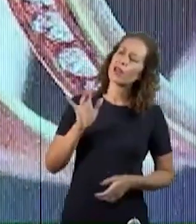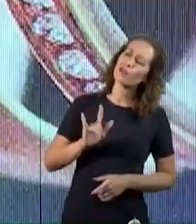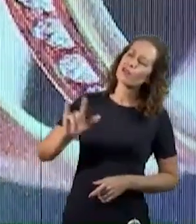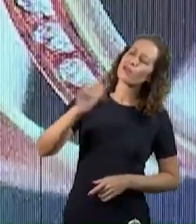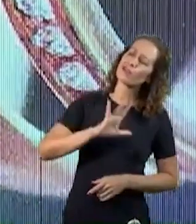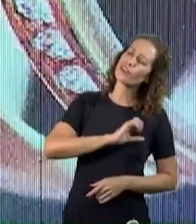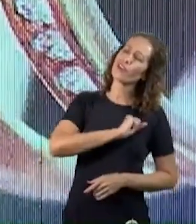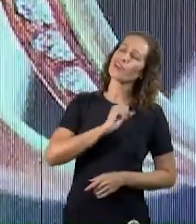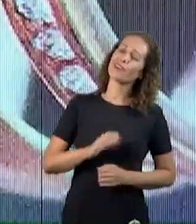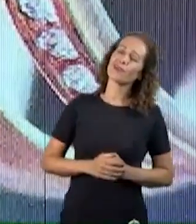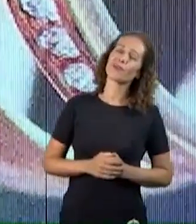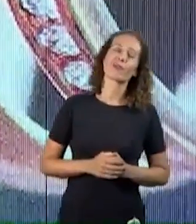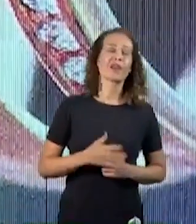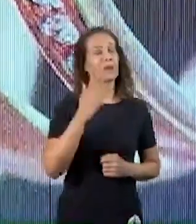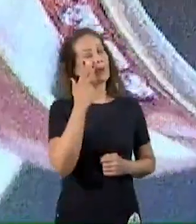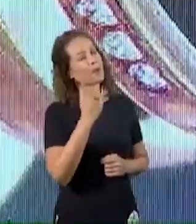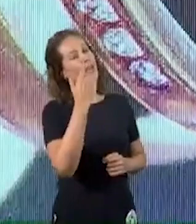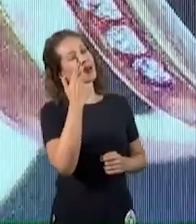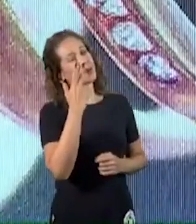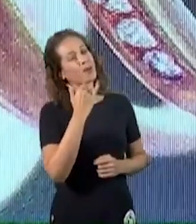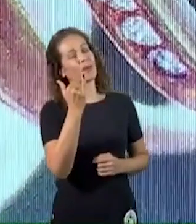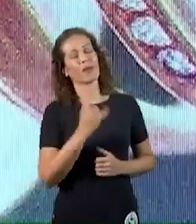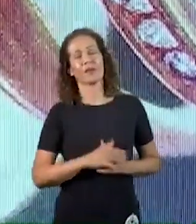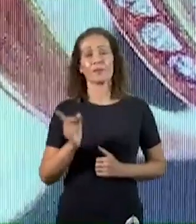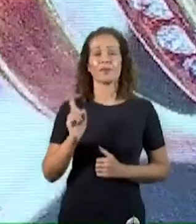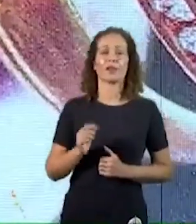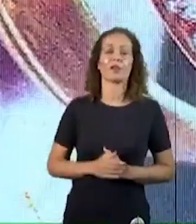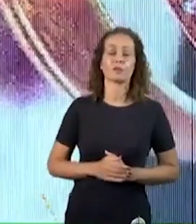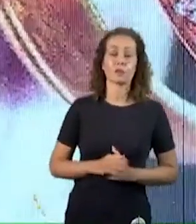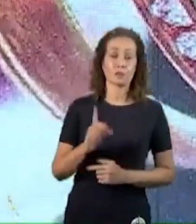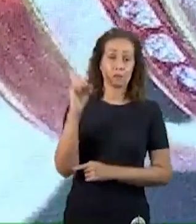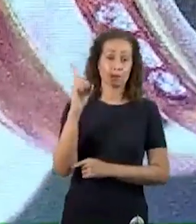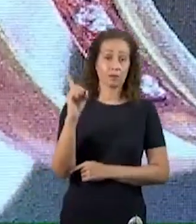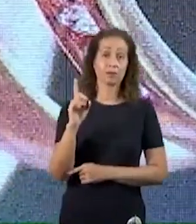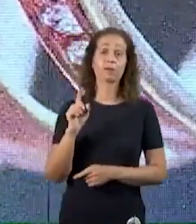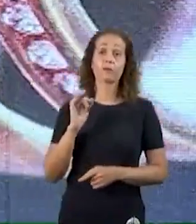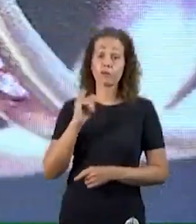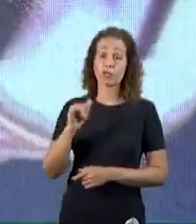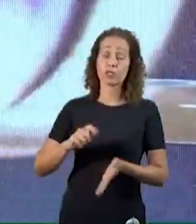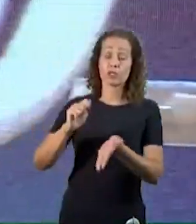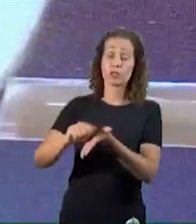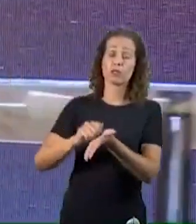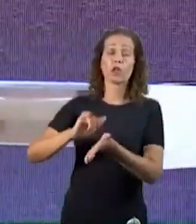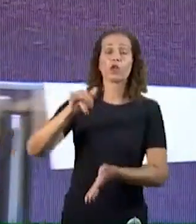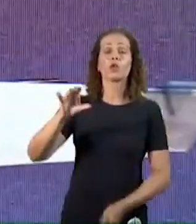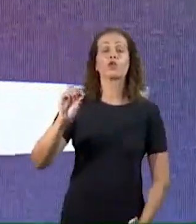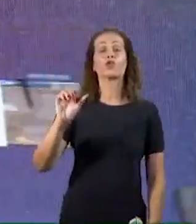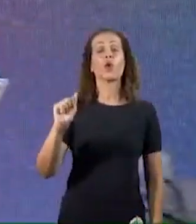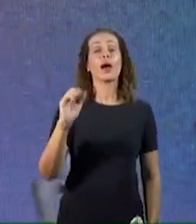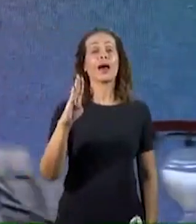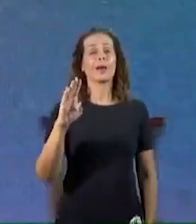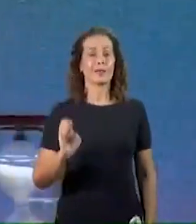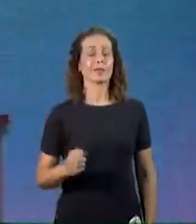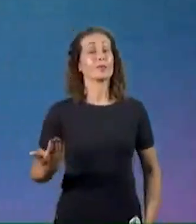papai, cantar, jogar pétala de flor. Não, ele falou assim: anota o nome aí, Joabe, comandante do meu exército. Sabe o que esse sem vergonha fez?